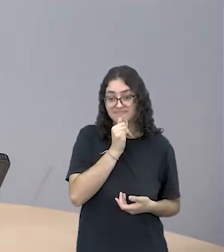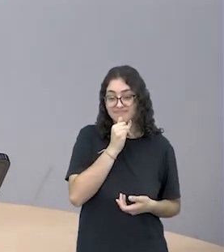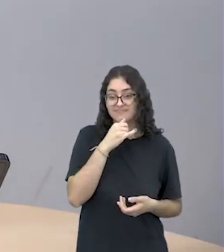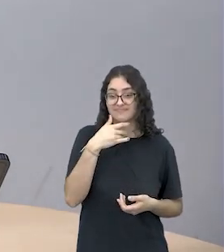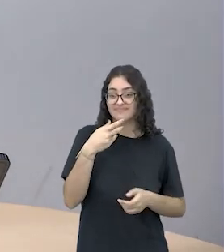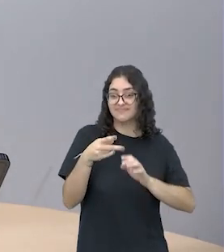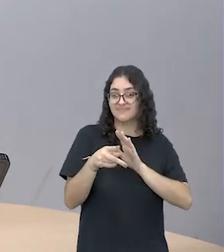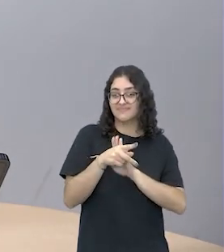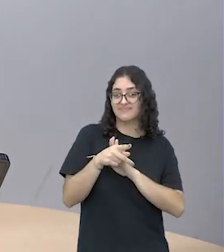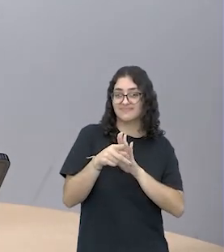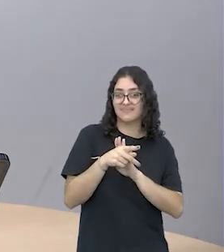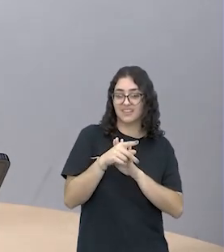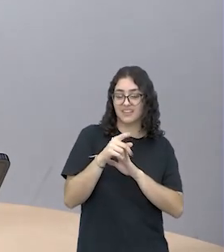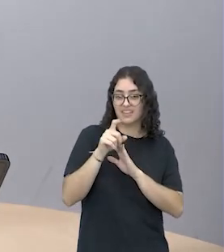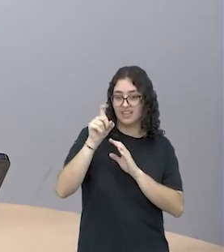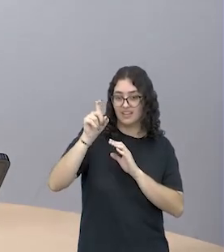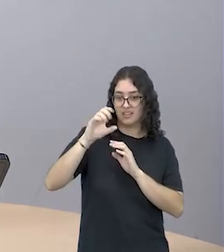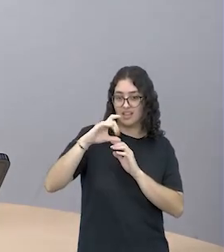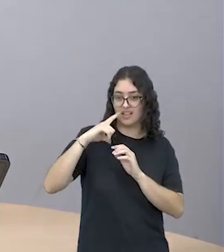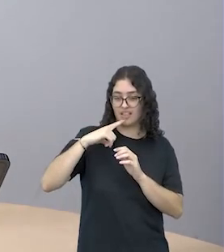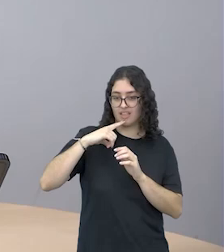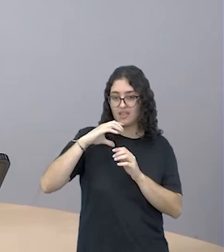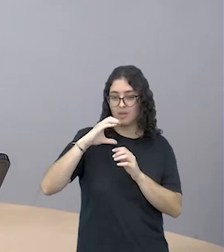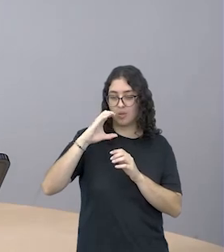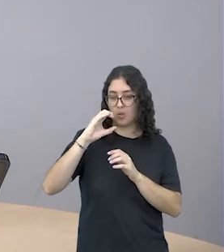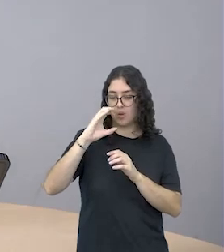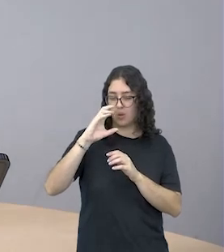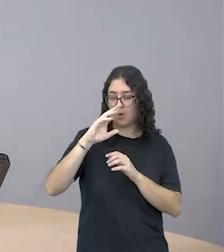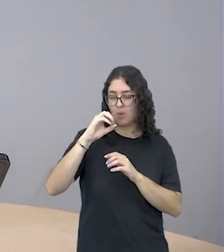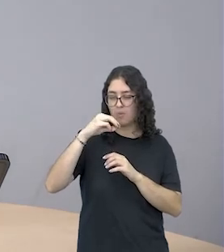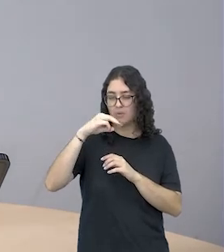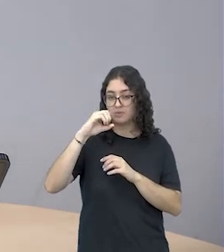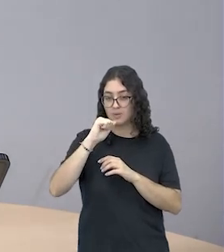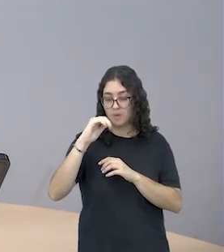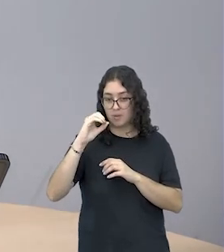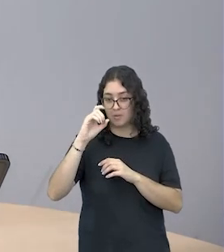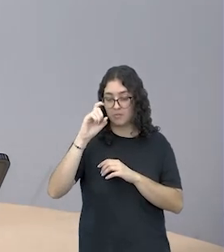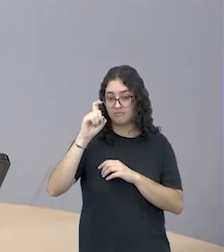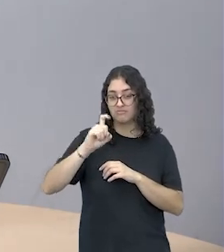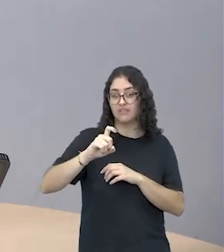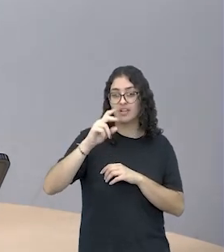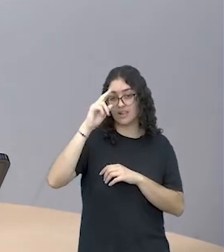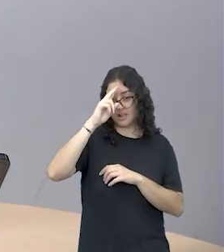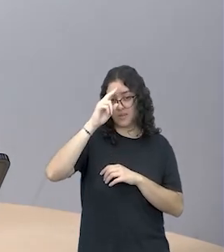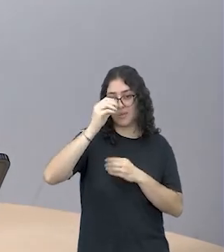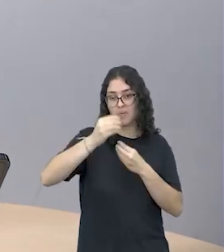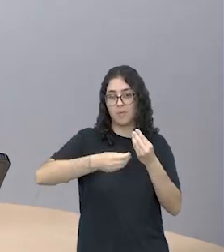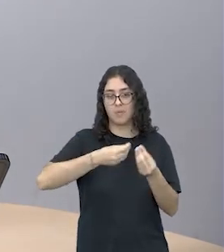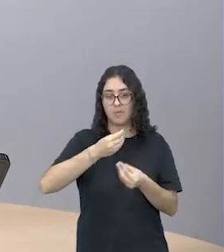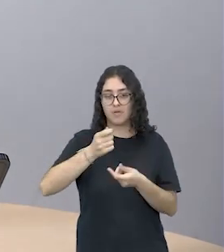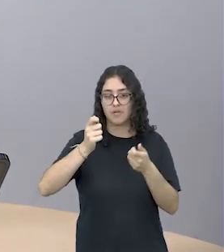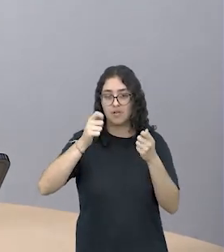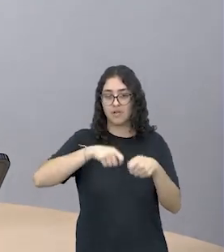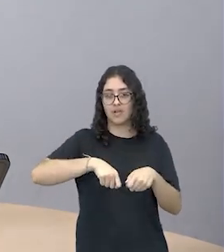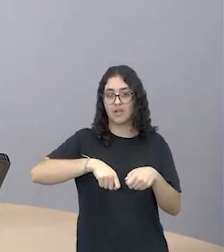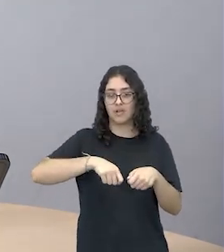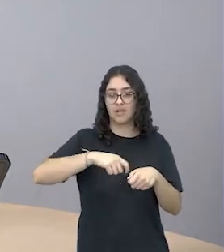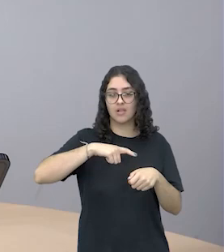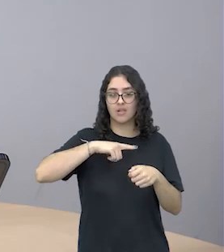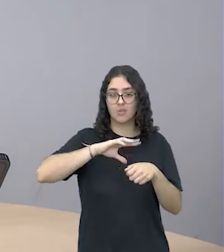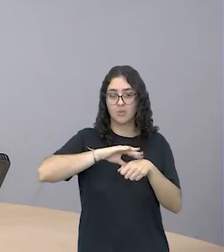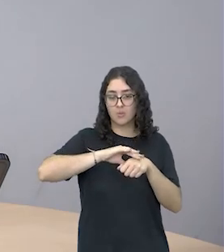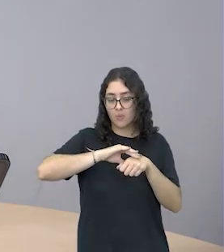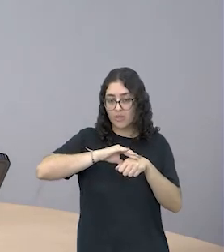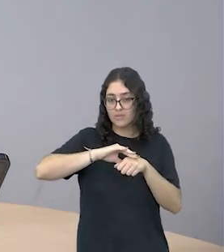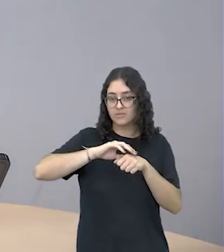dos cromossomos X me lembra também o que pode ser transmitido, por exemplo, daltonismo, a